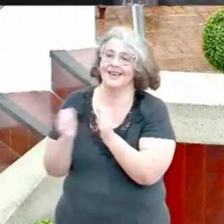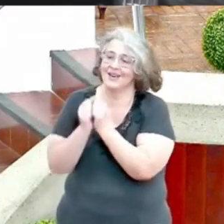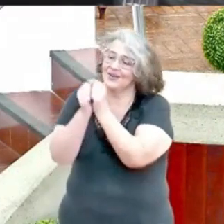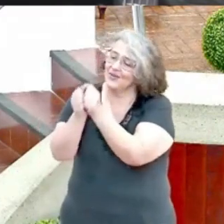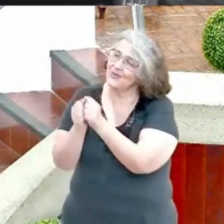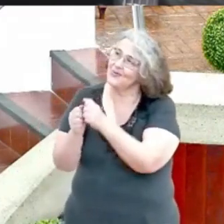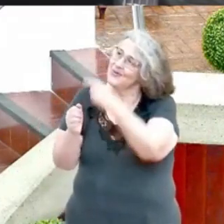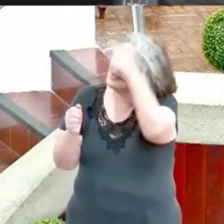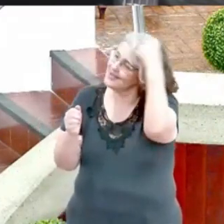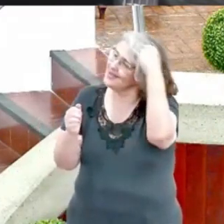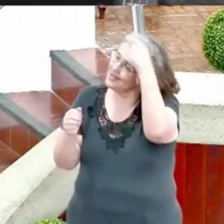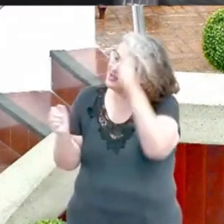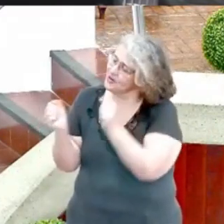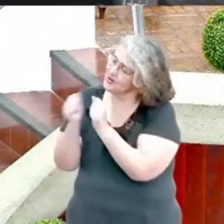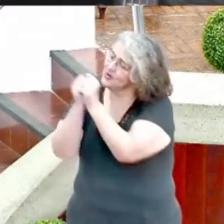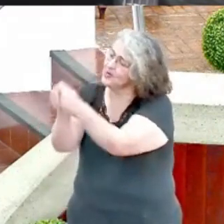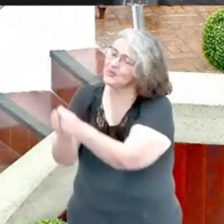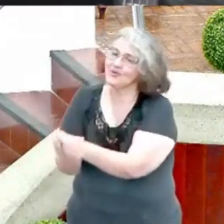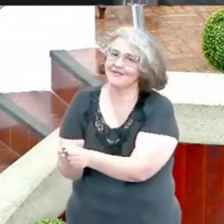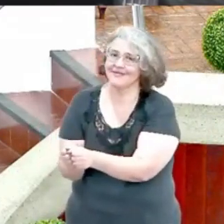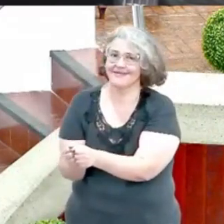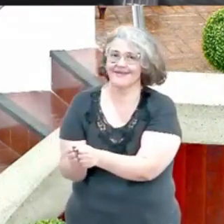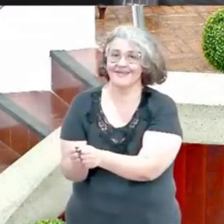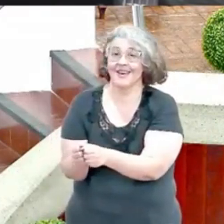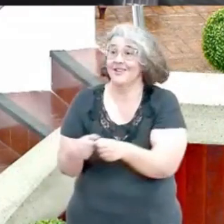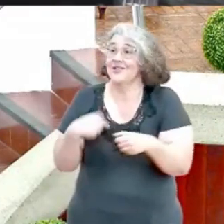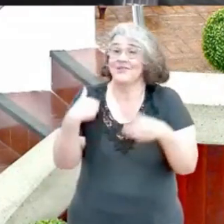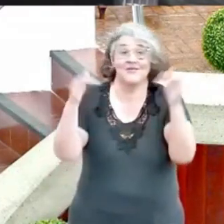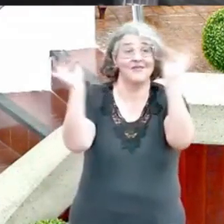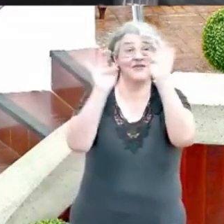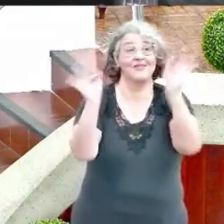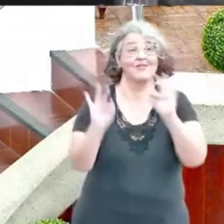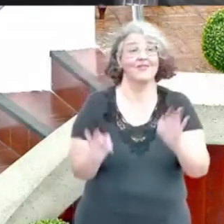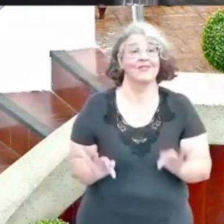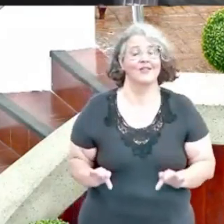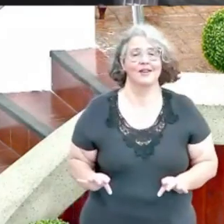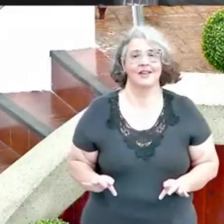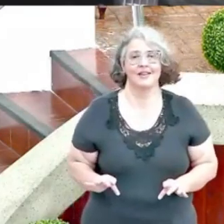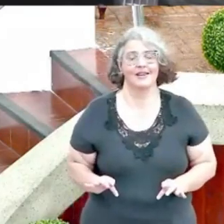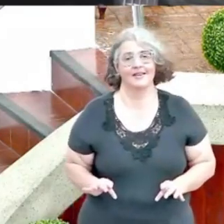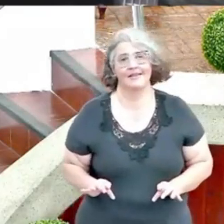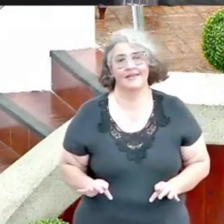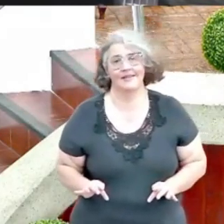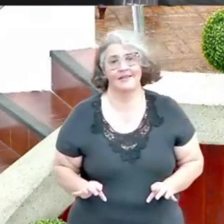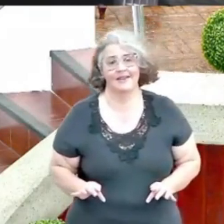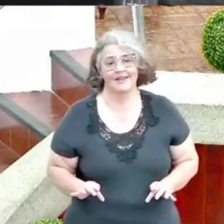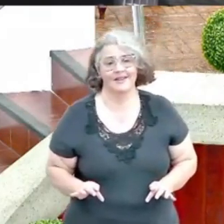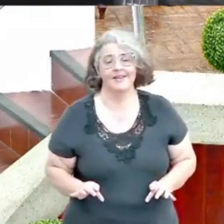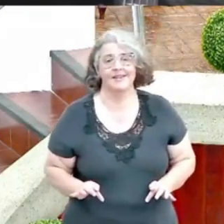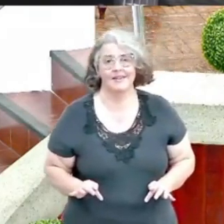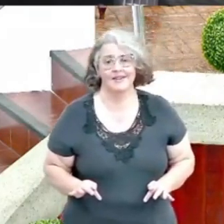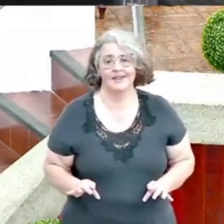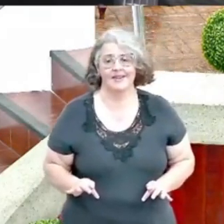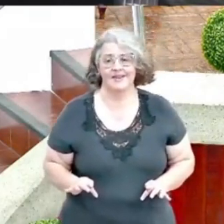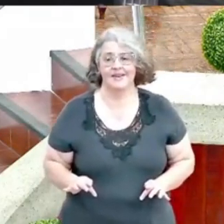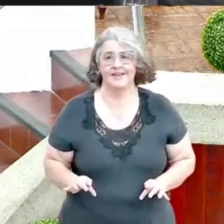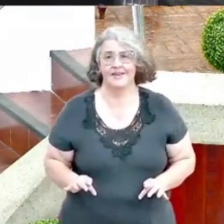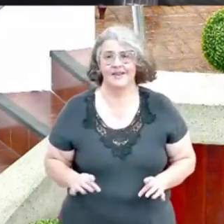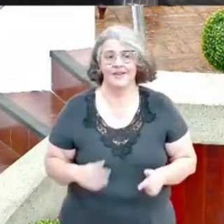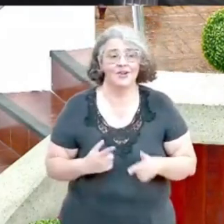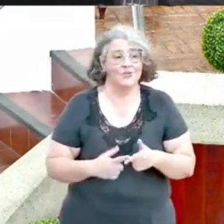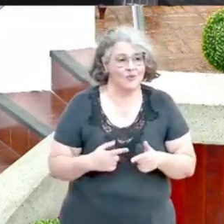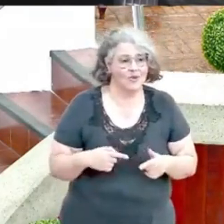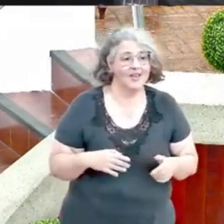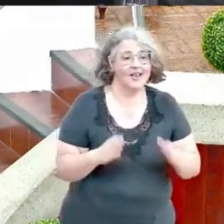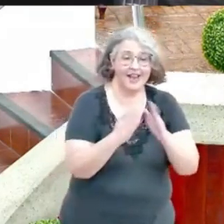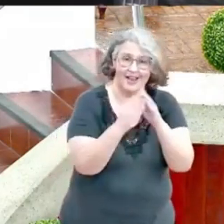Senhor. Nós nos alegramos em participar dos pequenos grupos, porque neles temos a grande oportunidade